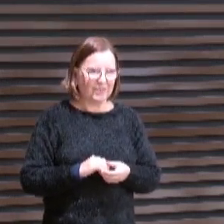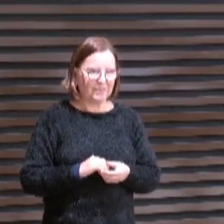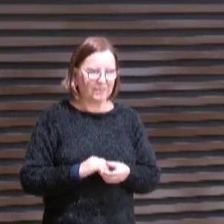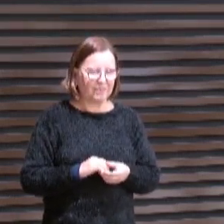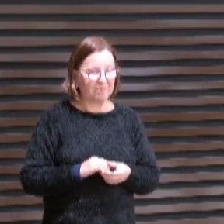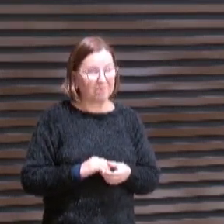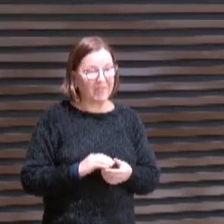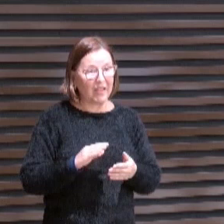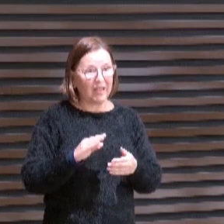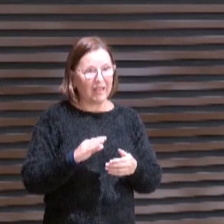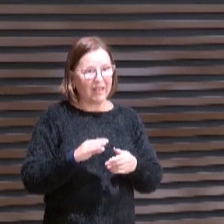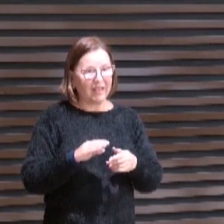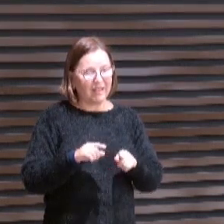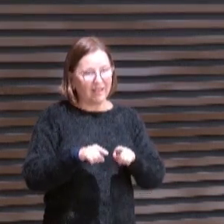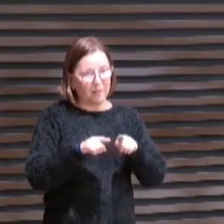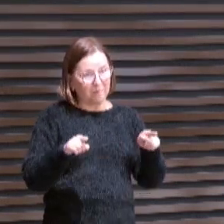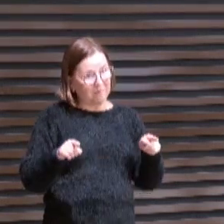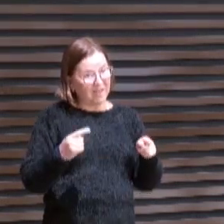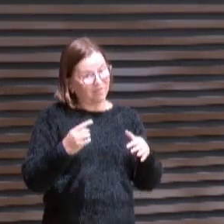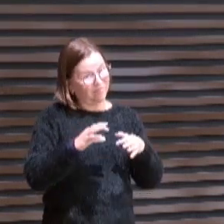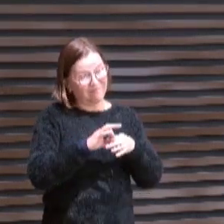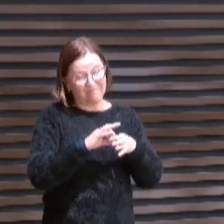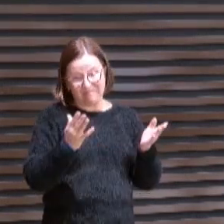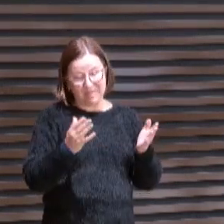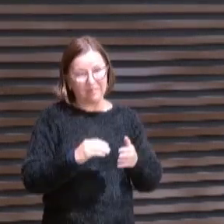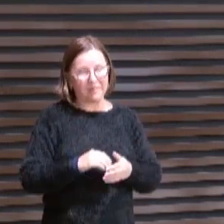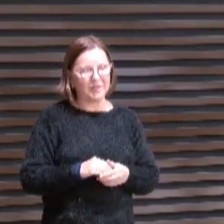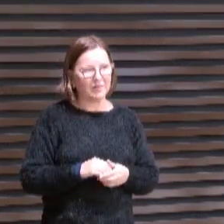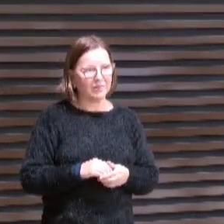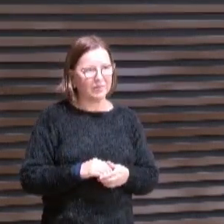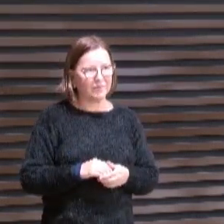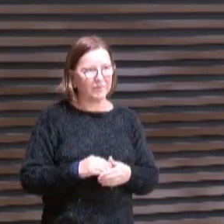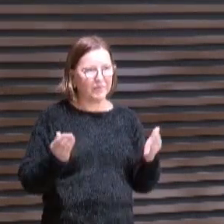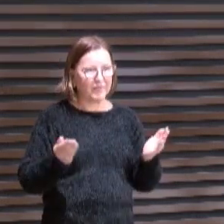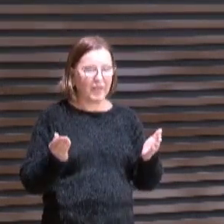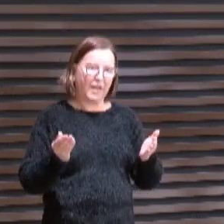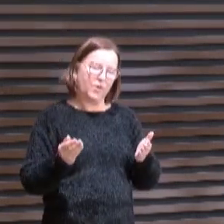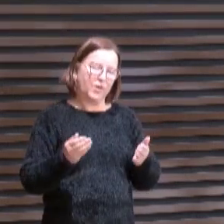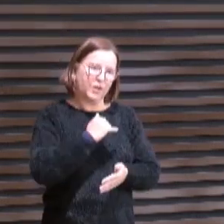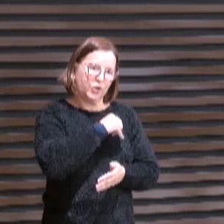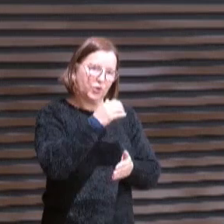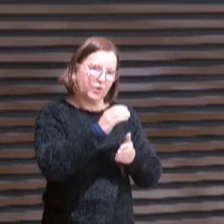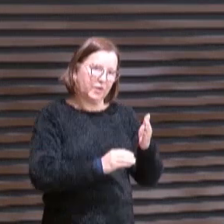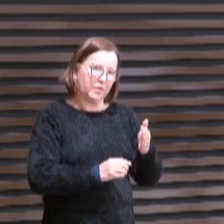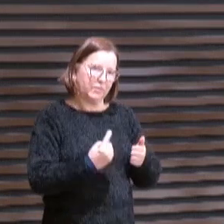condenação. Mas vamos dar uma olhada aqui, que o verso 40 de João 18.